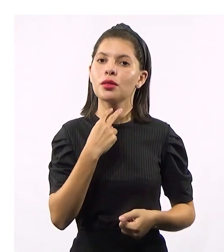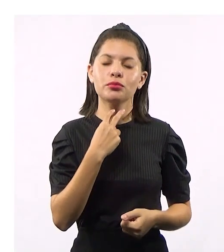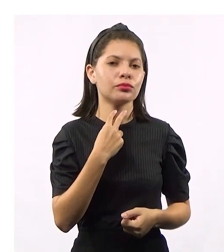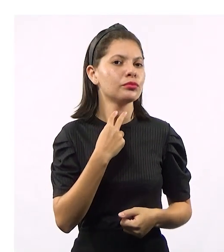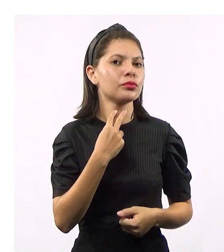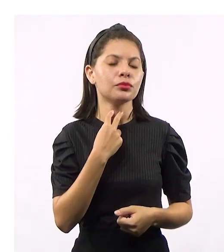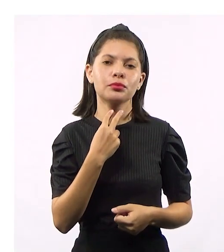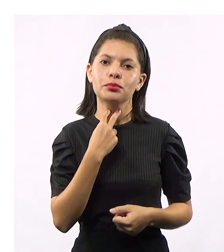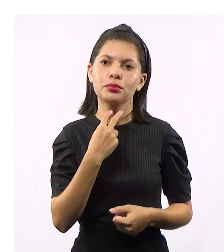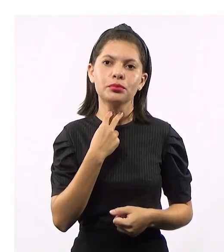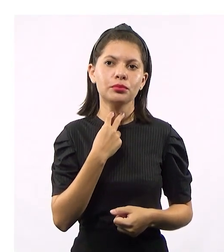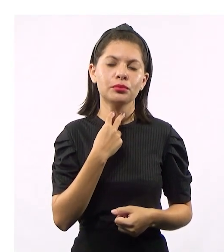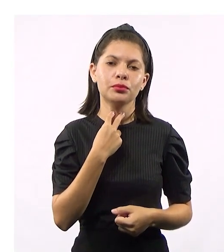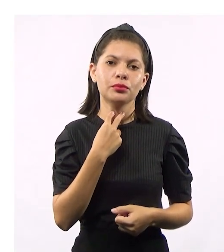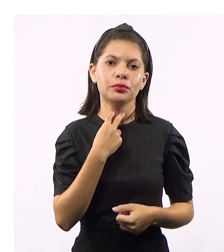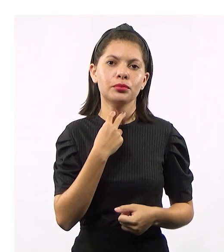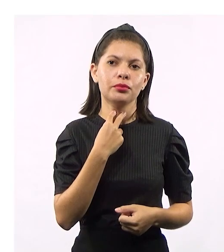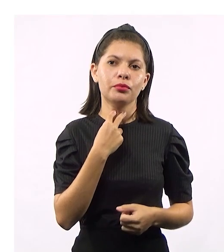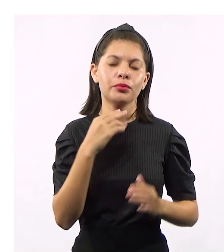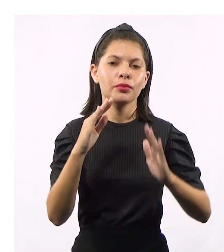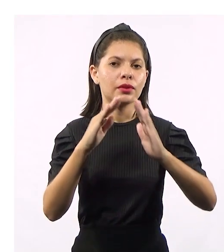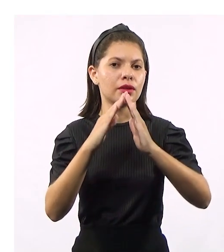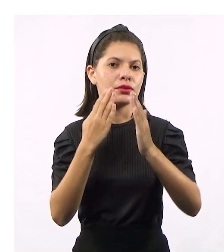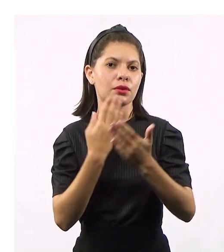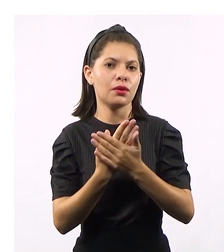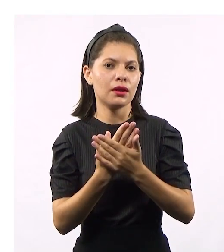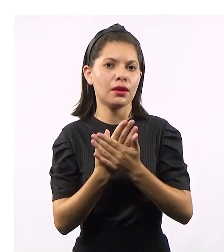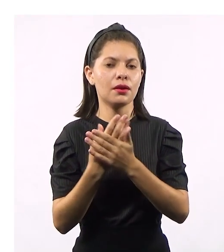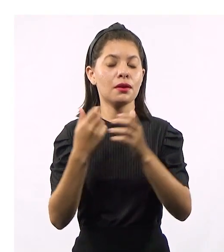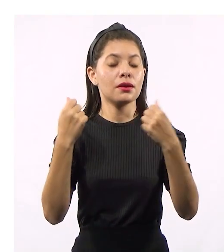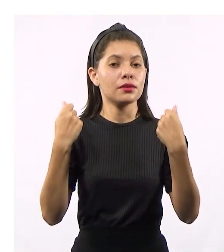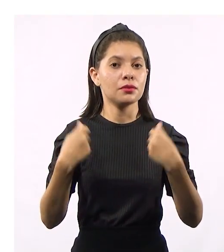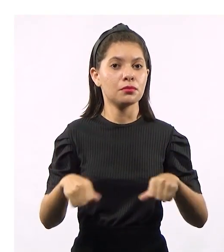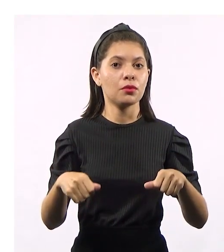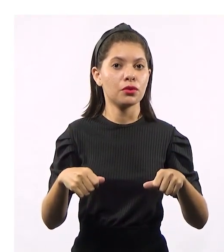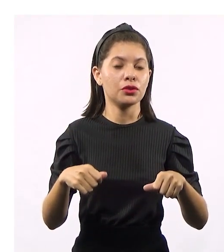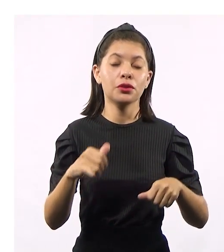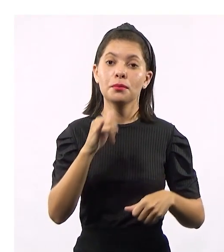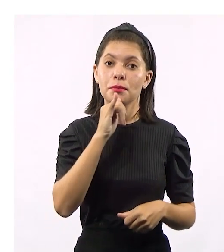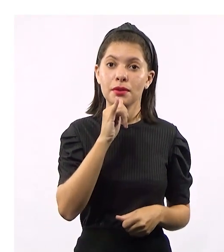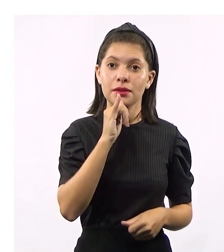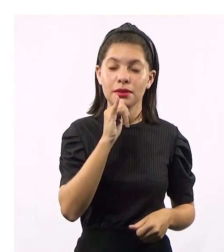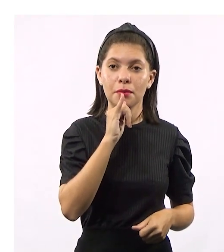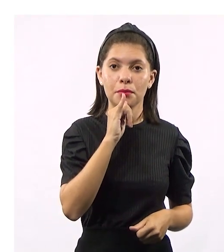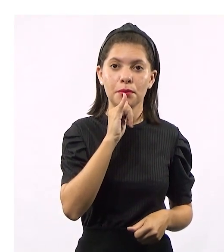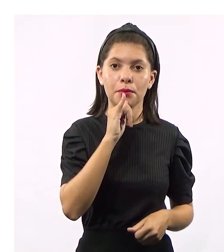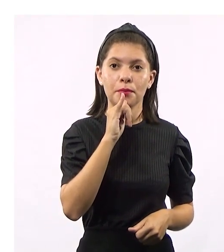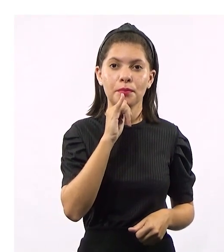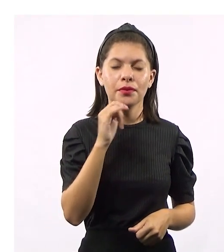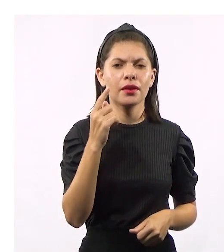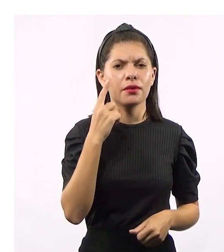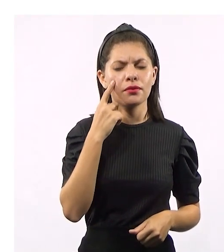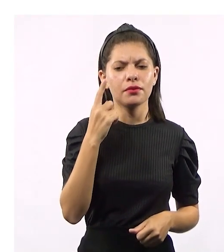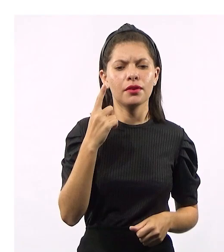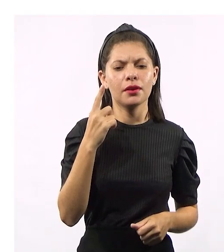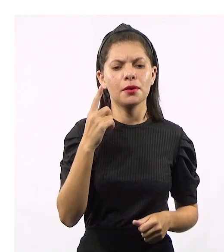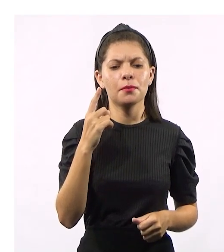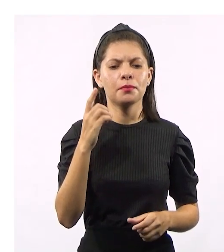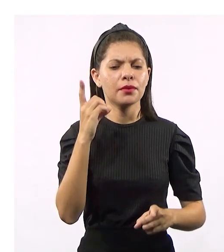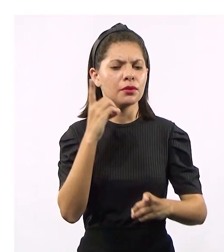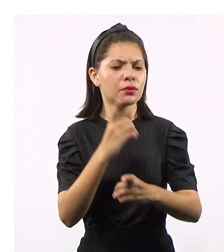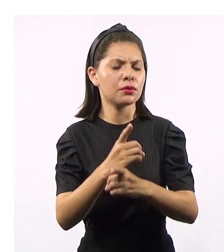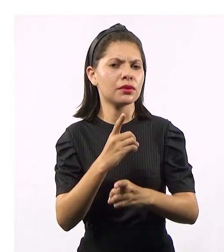calcular o desvio de escolaridade. Mas eu posso ter outros tratamentos estatísticos, por exemplo, a moda. Identificar qual